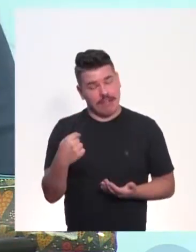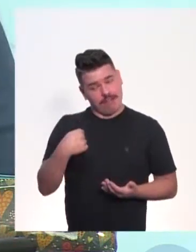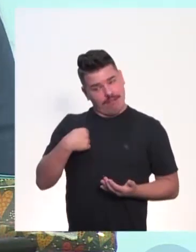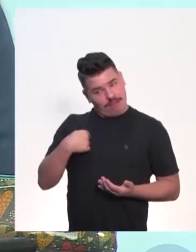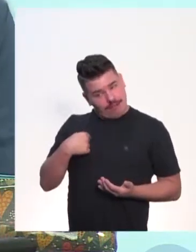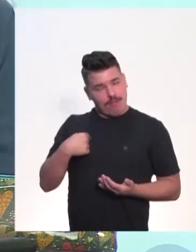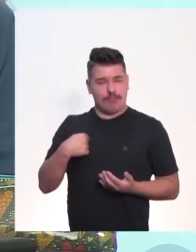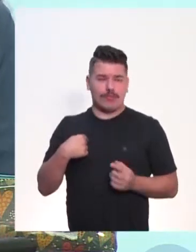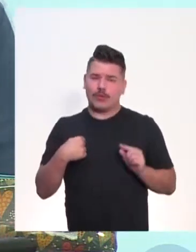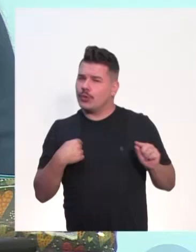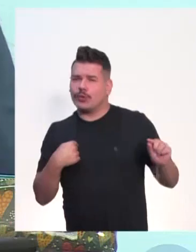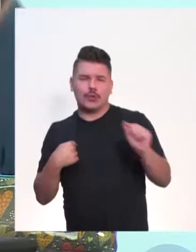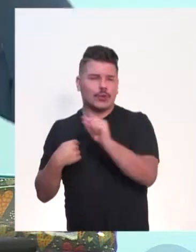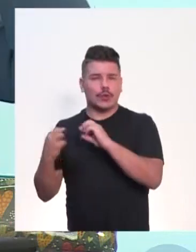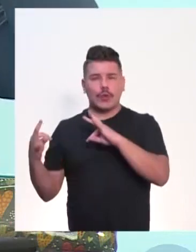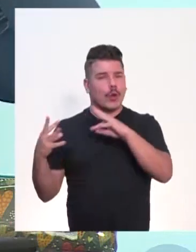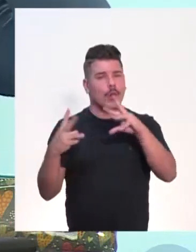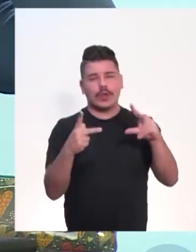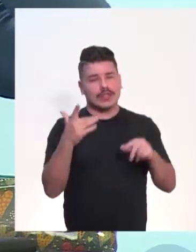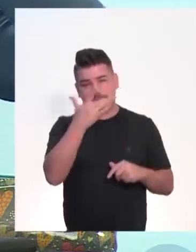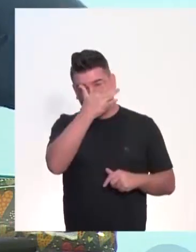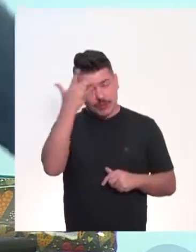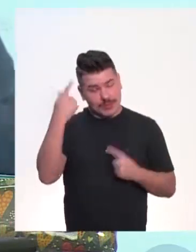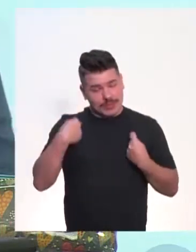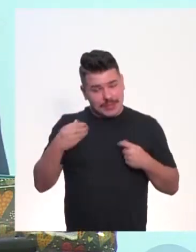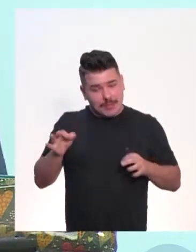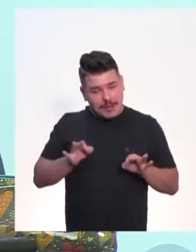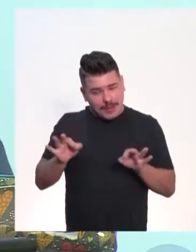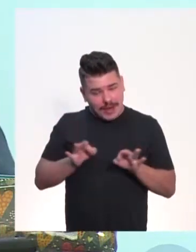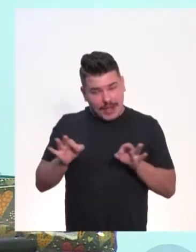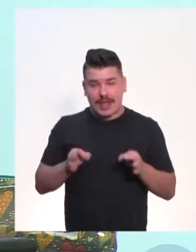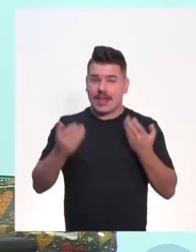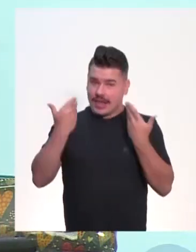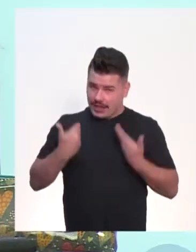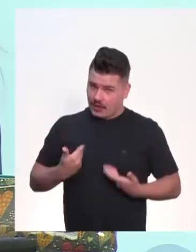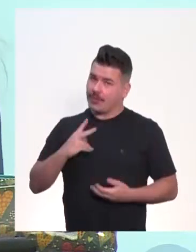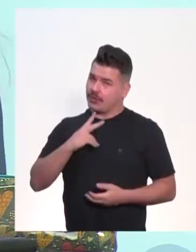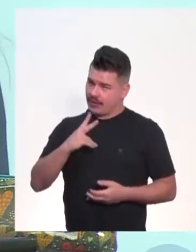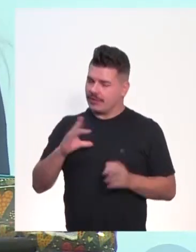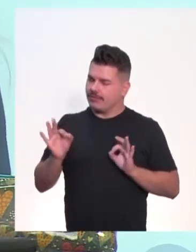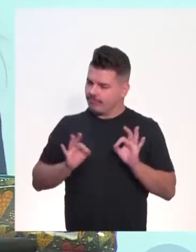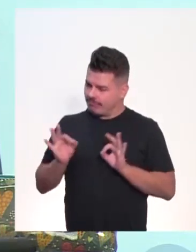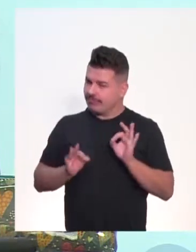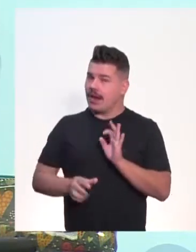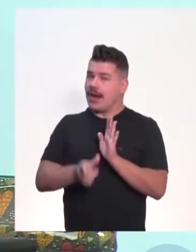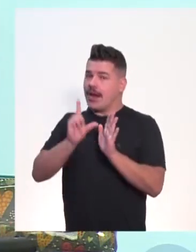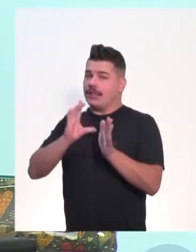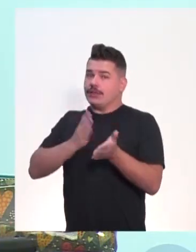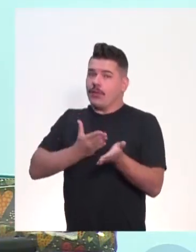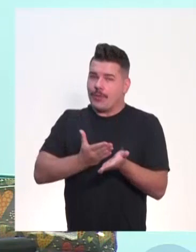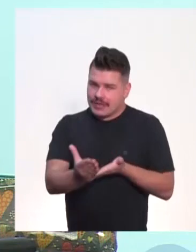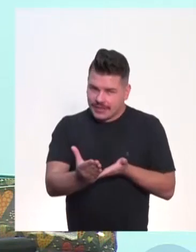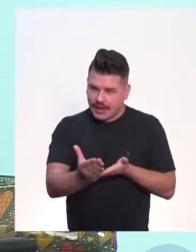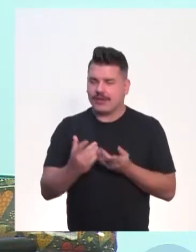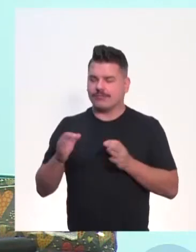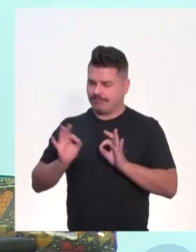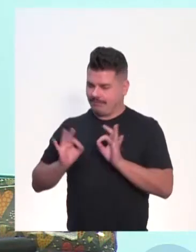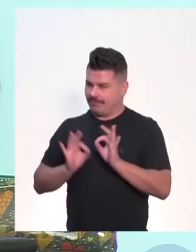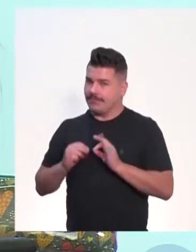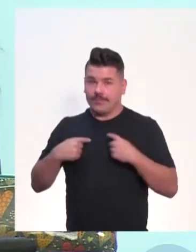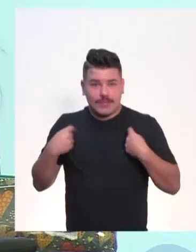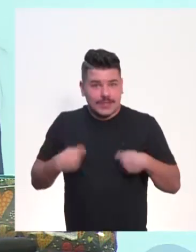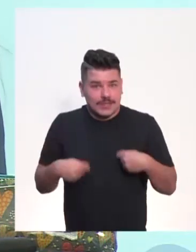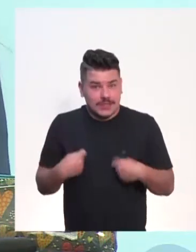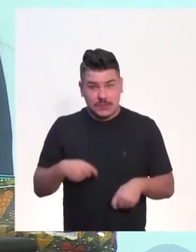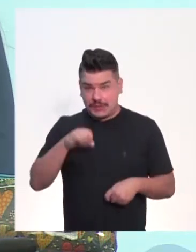preciso estar preparada e preciso planejar o que eu vou fazer antes mesmo de começar a fazer alguma coisa.